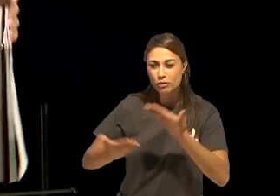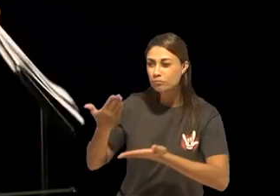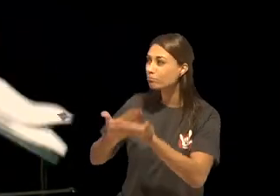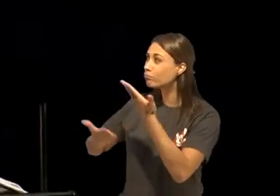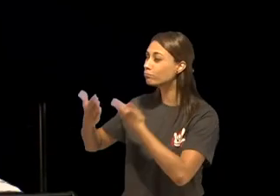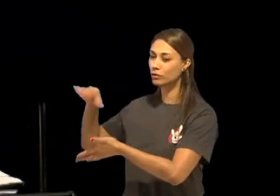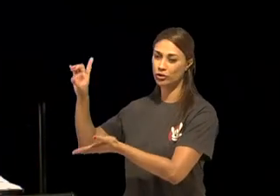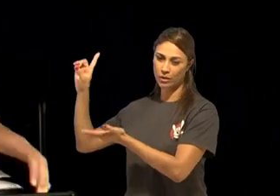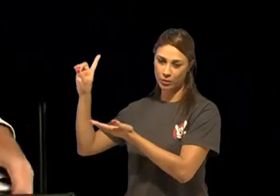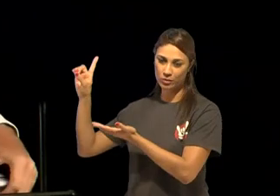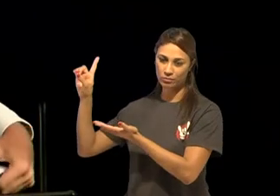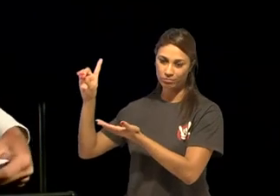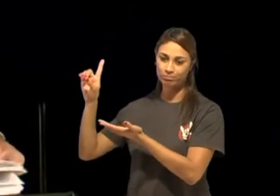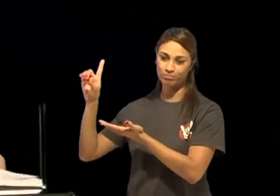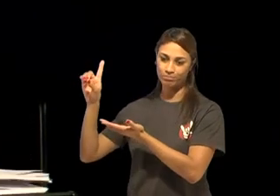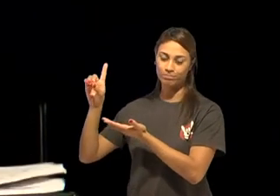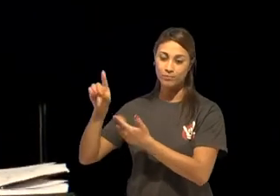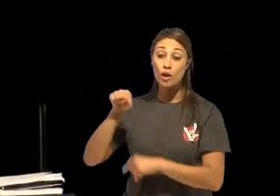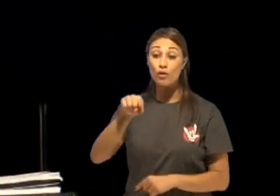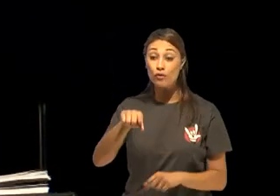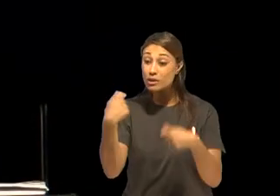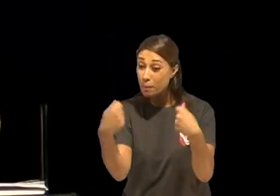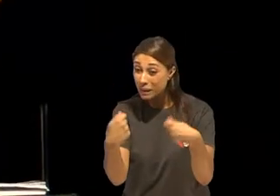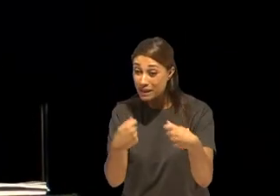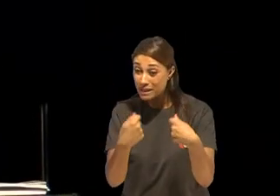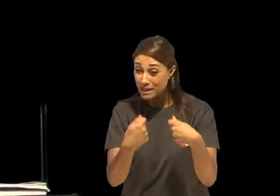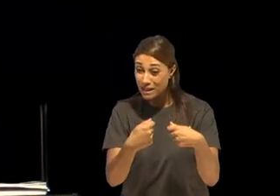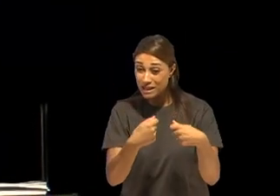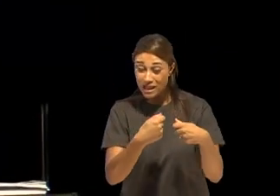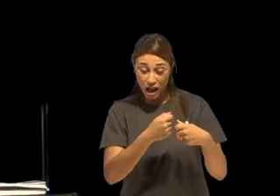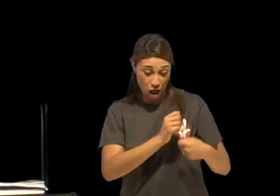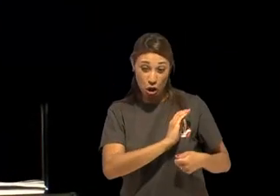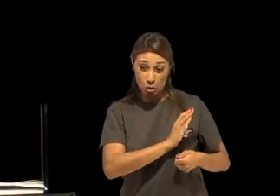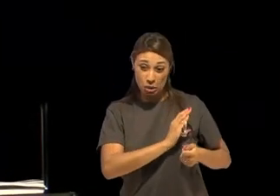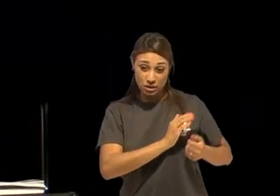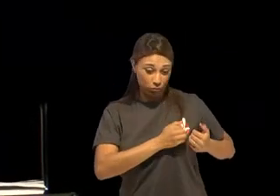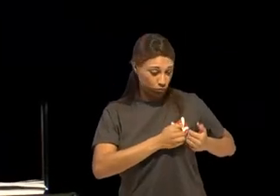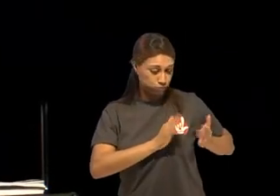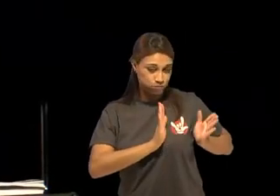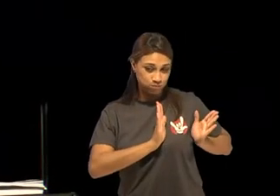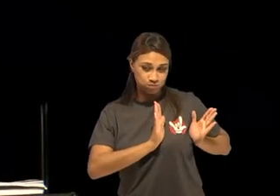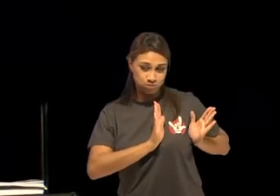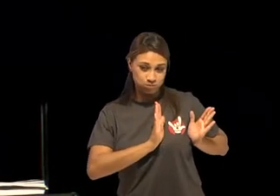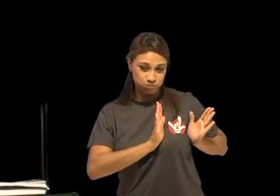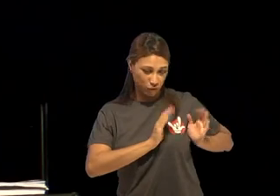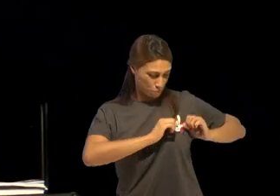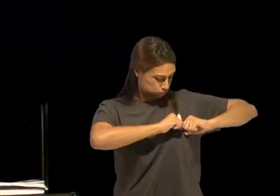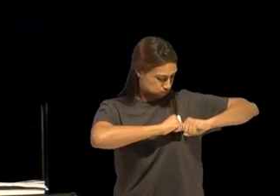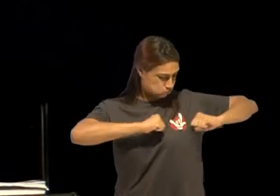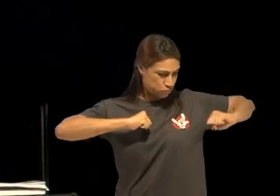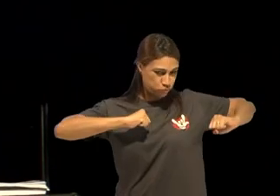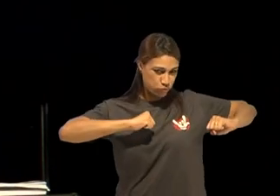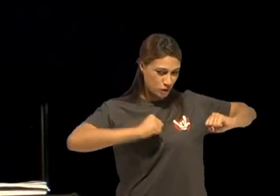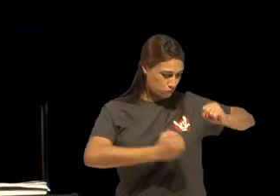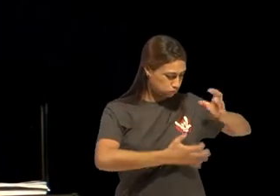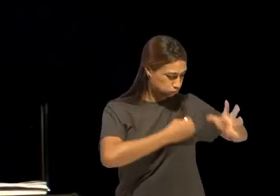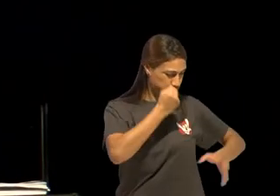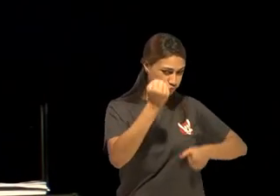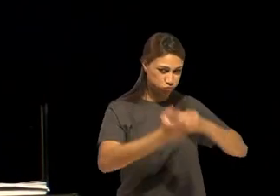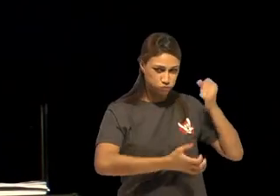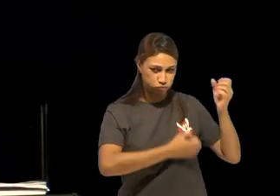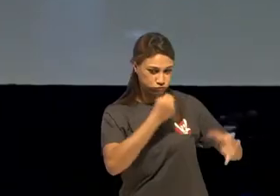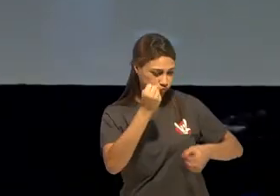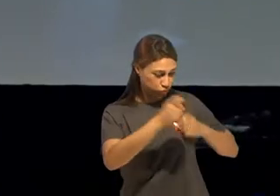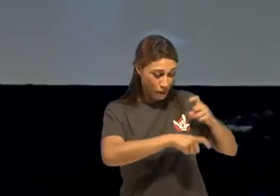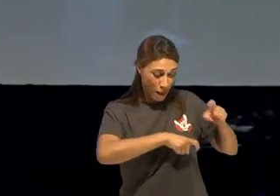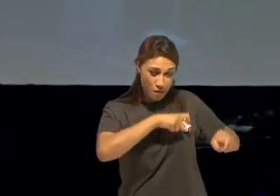precisa permitir ser cavado nos seus relacionamentos. Relacionamentos com Deus e relacionamentos